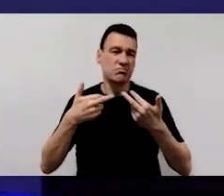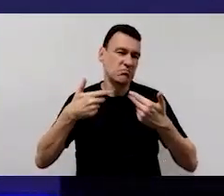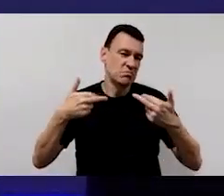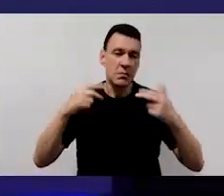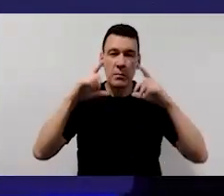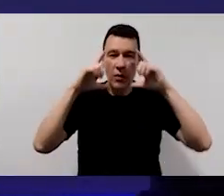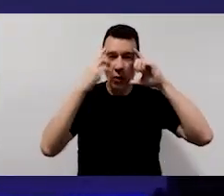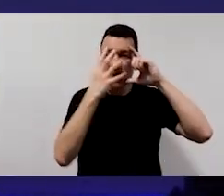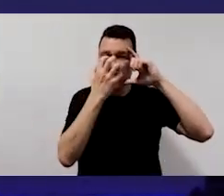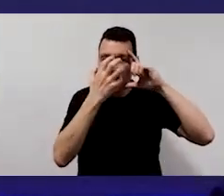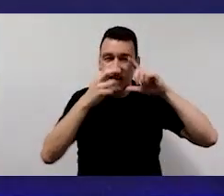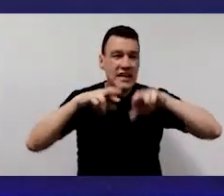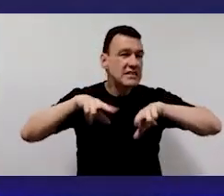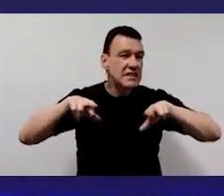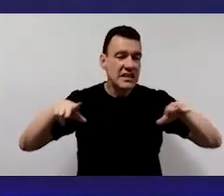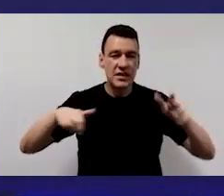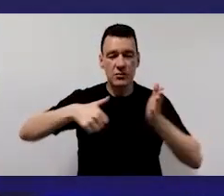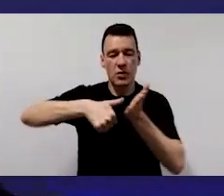fraude.